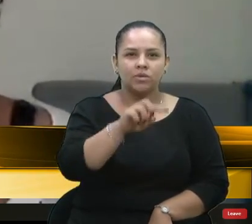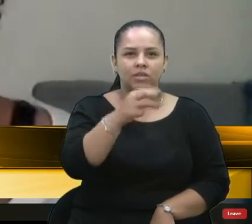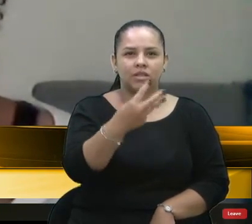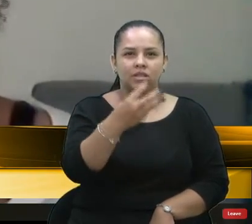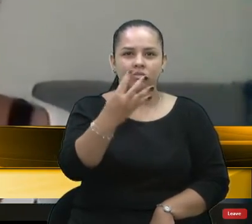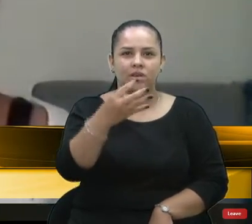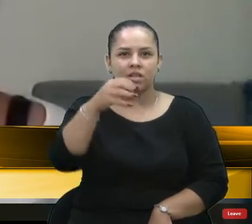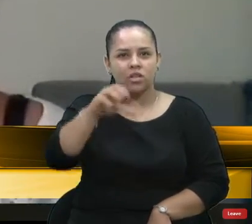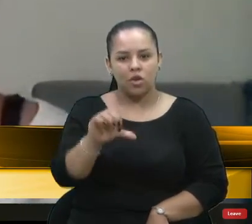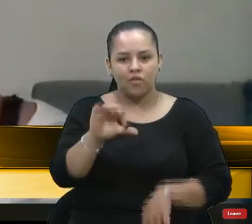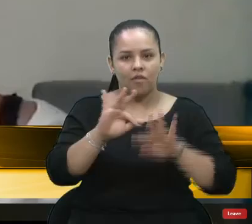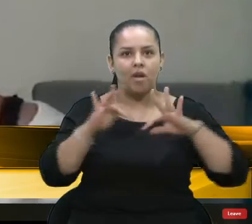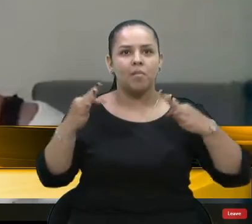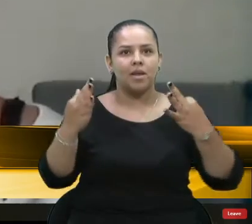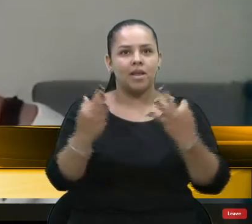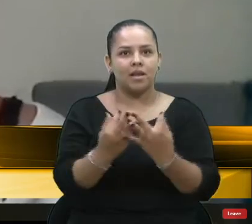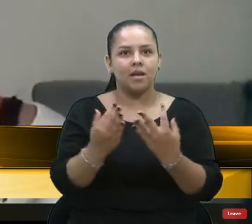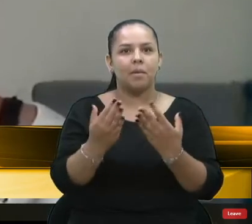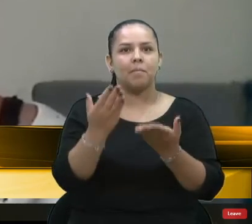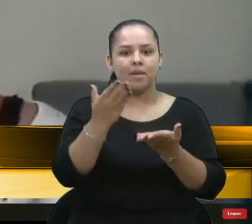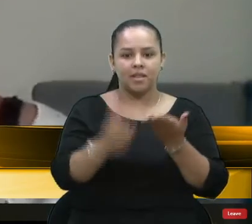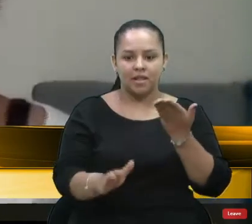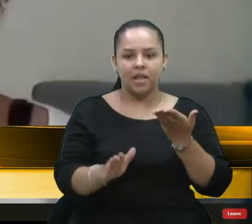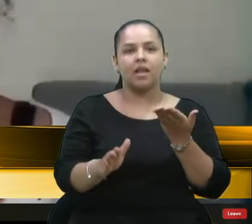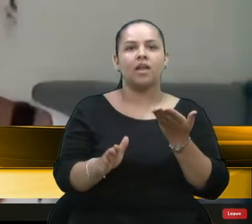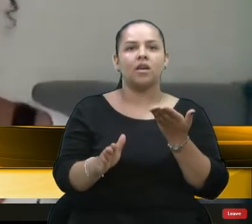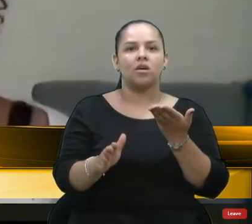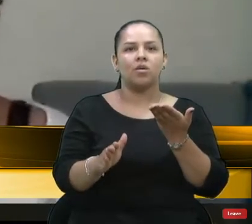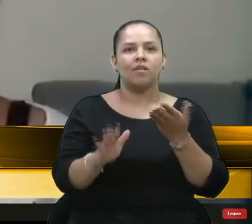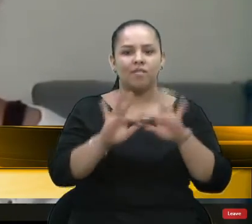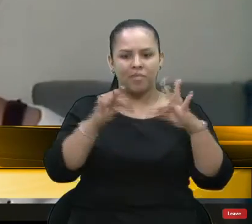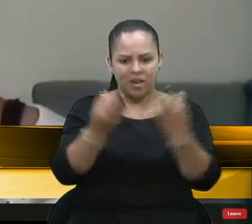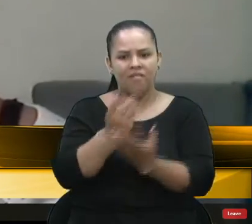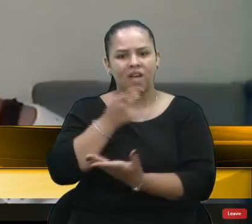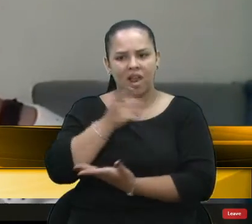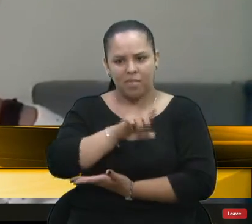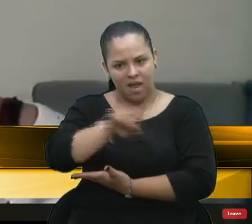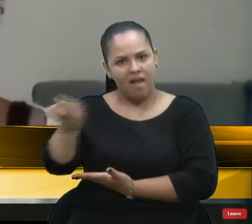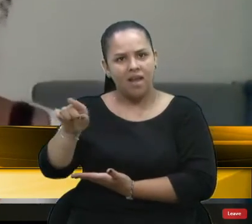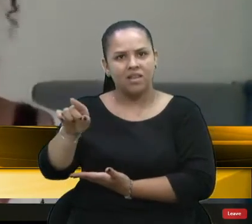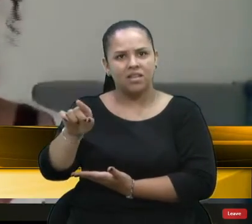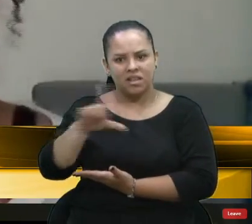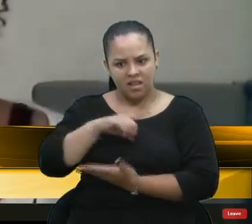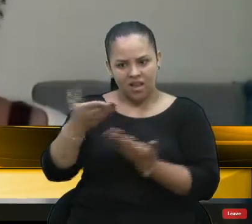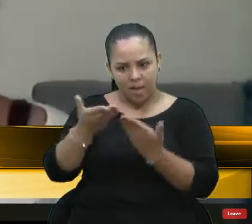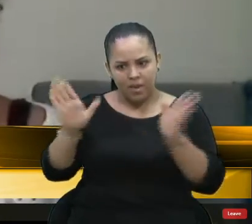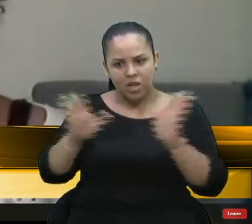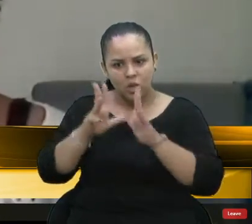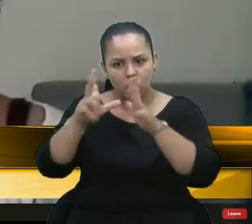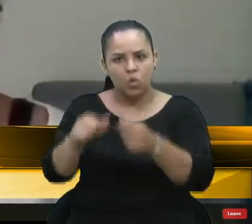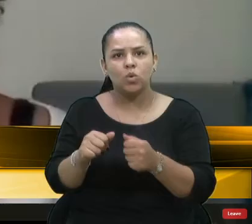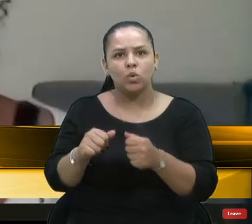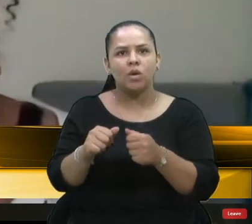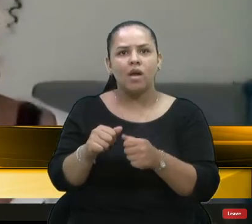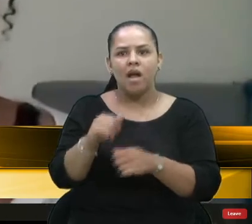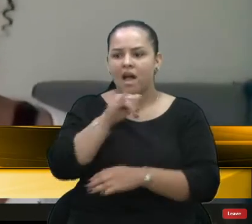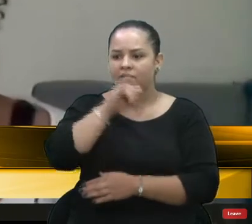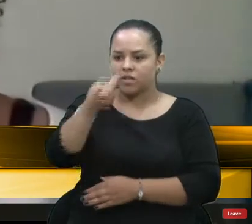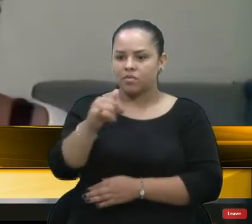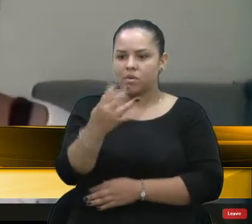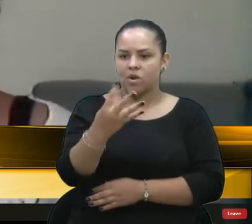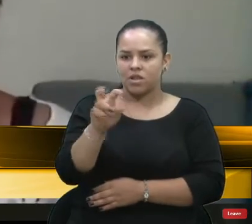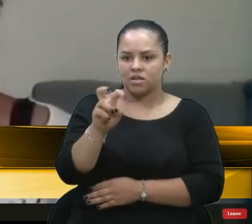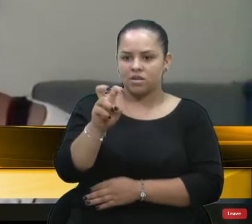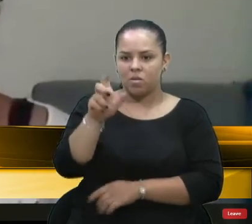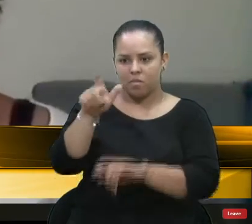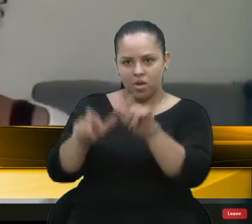2.349 famílias que perderam um familiar. Vai dizer para elas que tem que abrir tudo. Vai lá dizer para elas, vai lá dizer para as 45